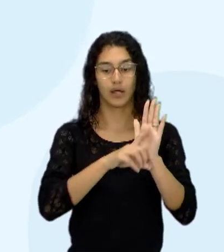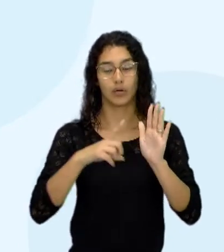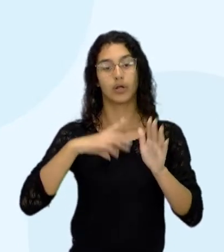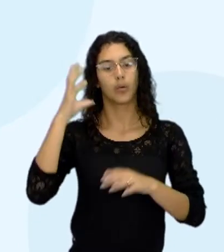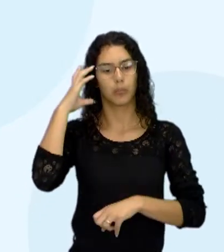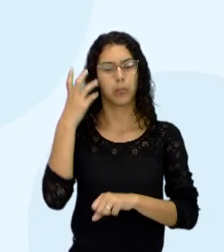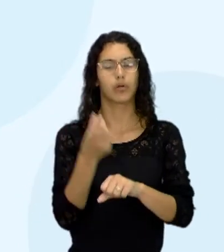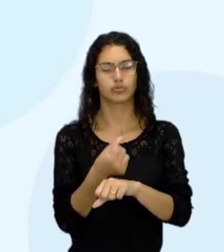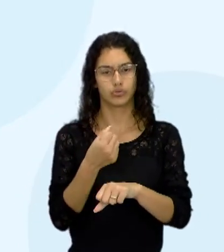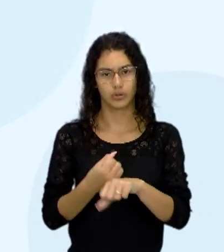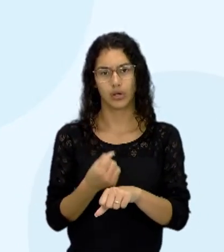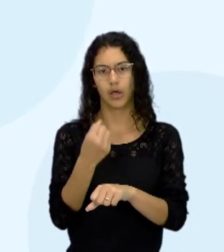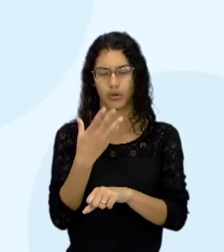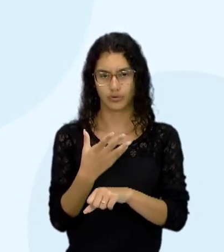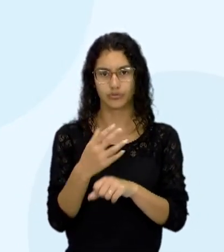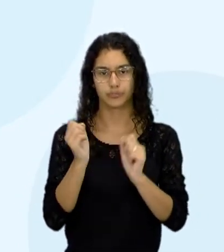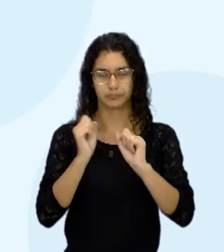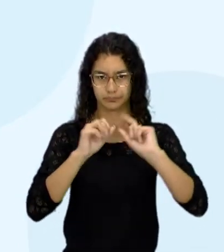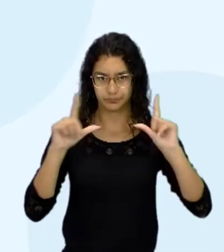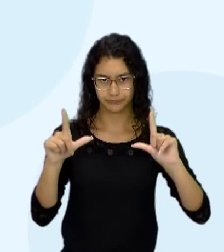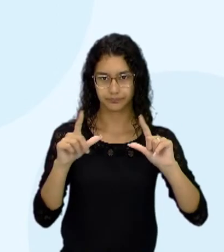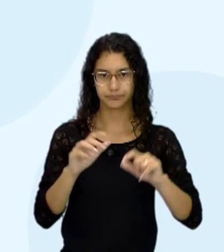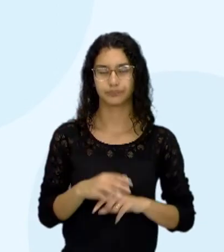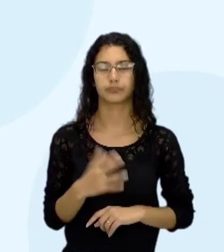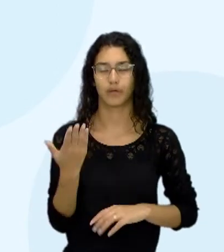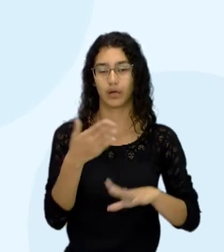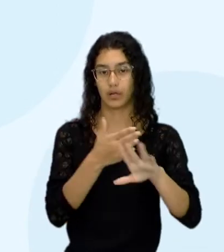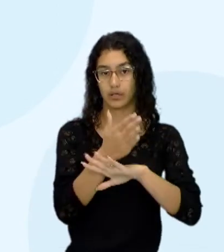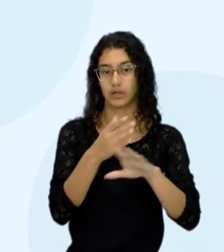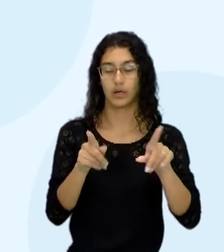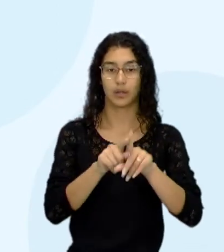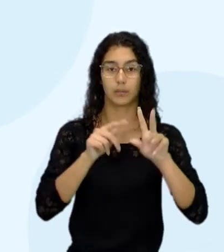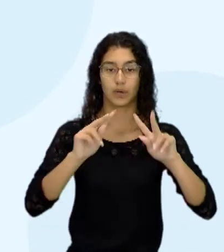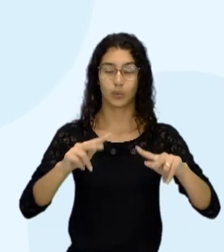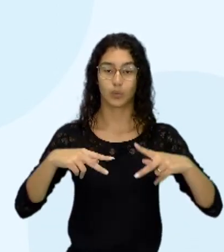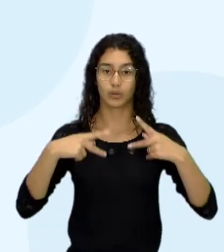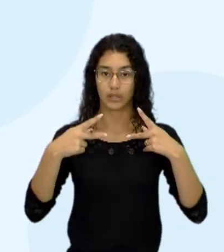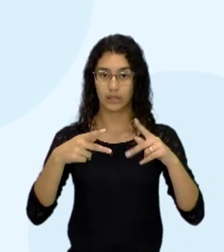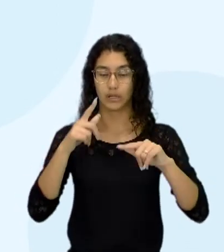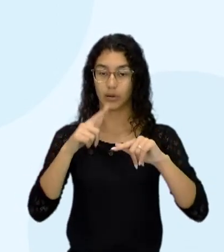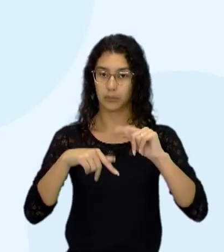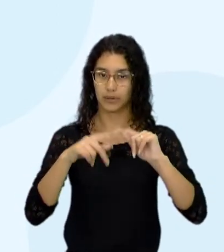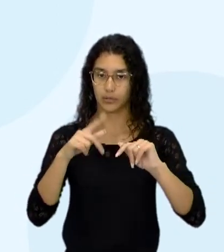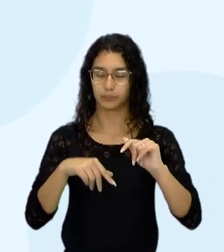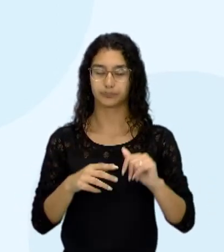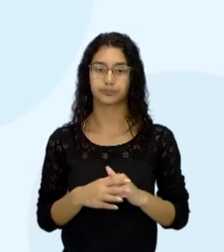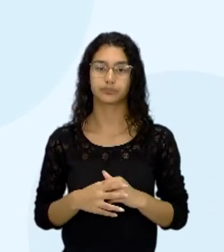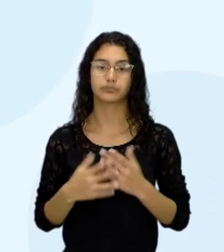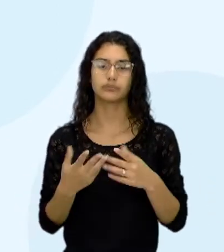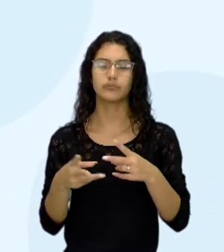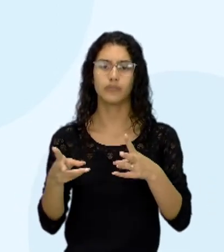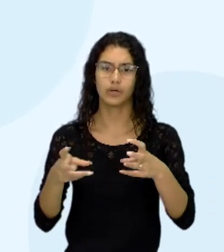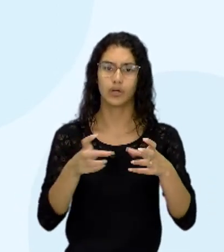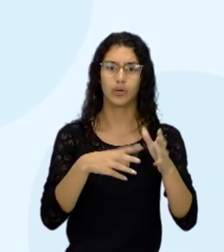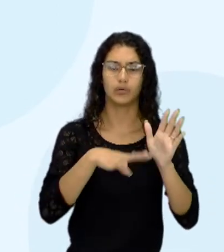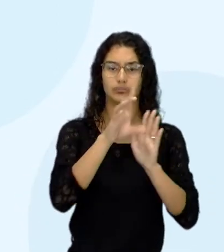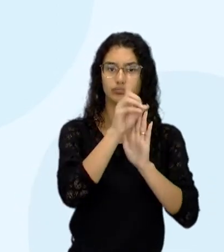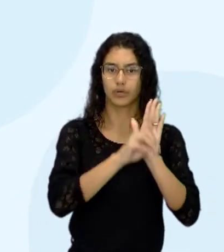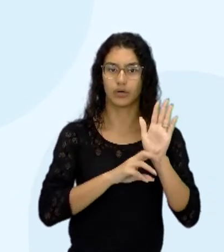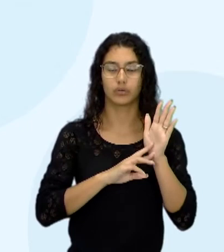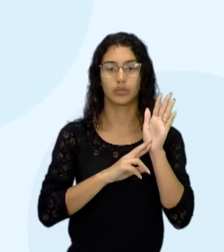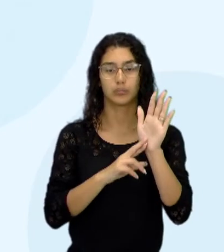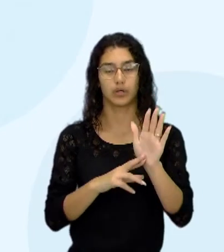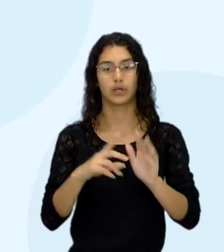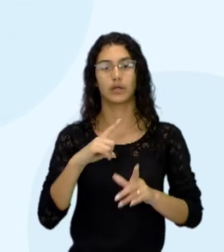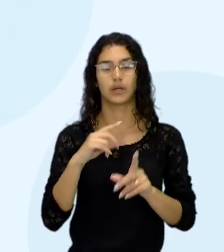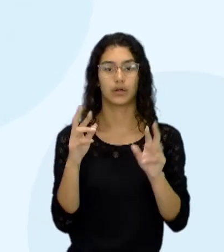podcast, tá, nessa página, quem quiser acessar também o link está no material, mas perceba que ele vai trazendo dados que mostram que tem a